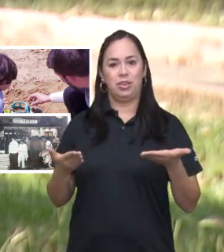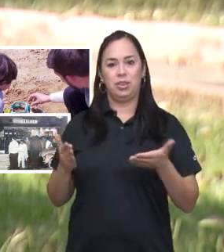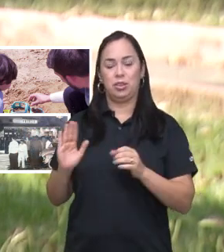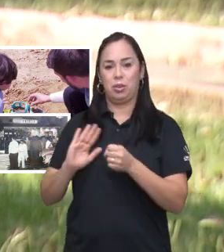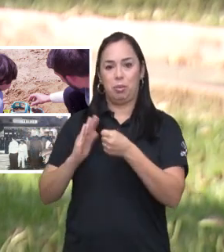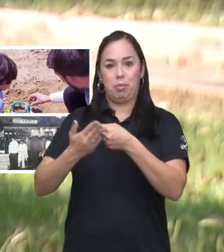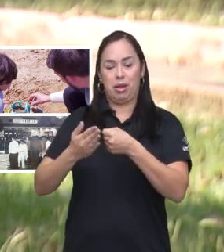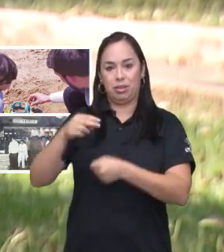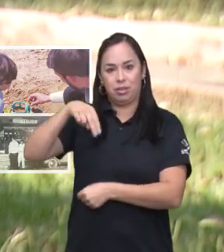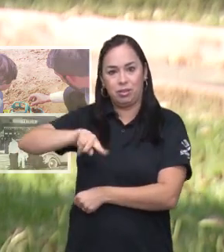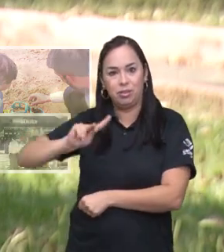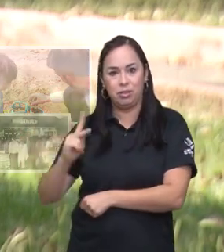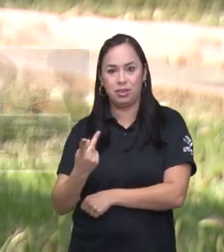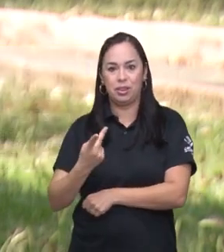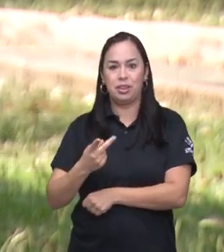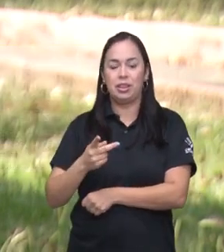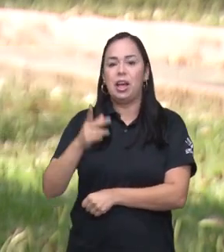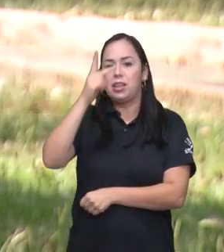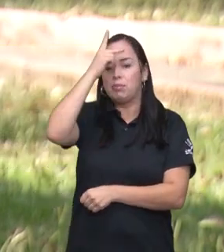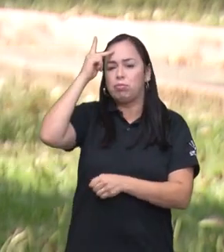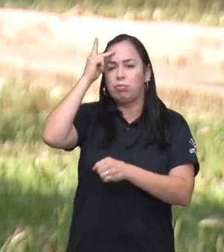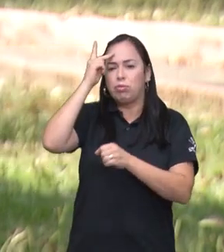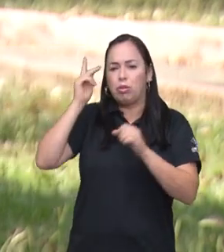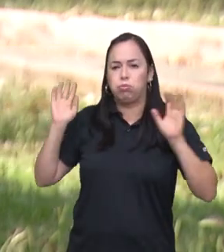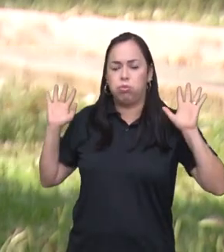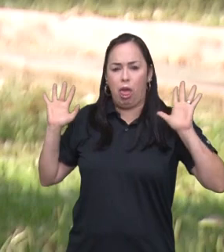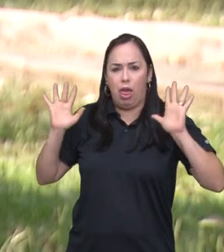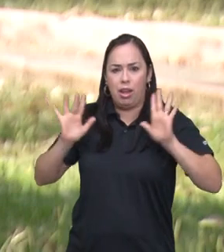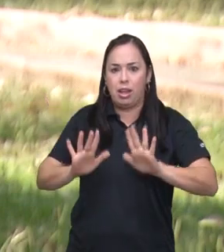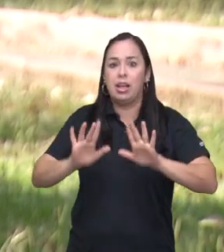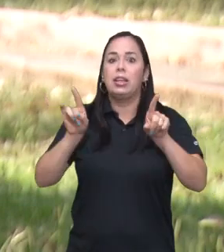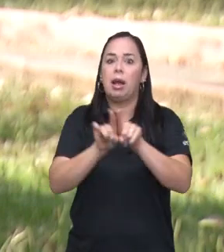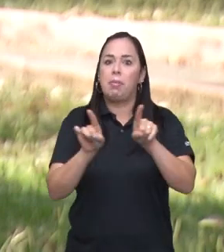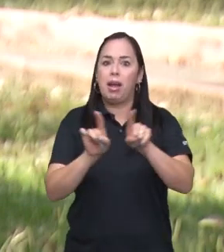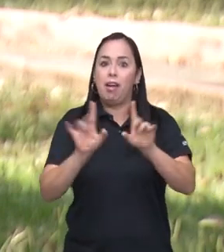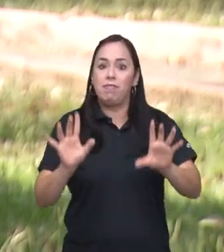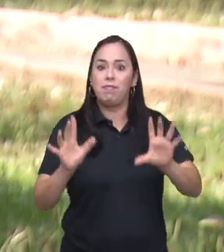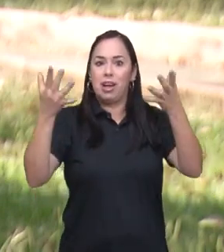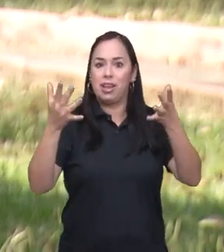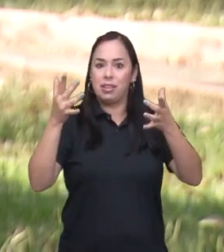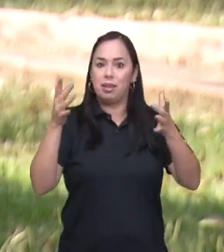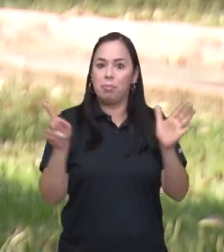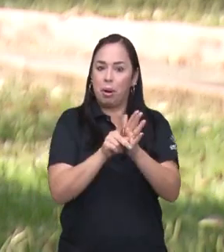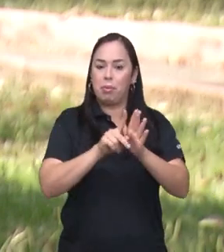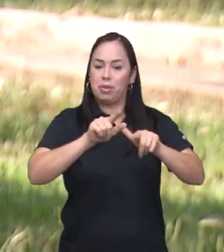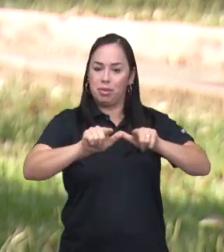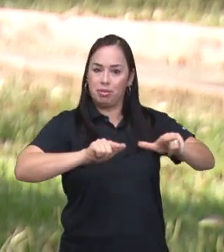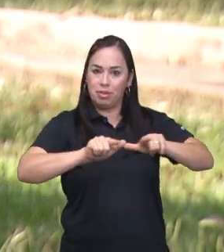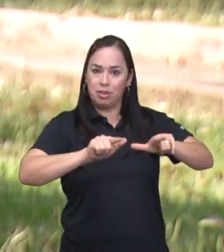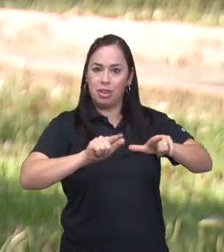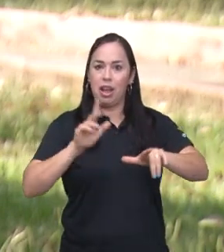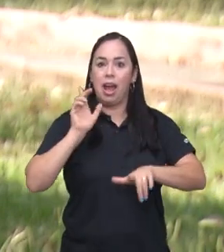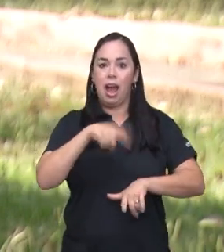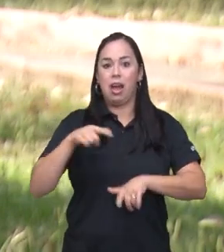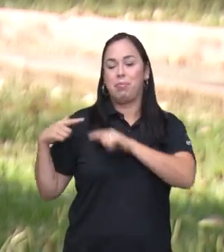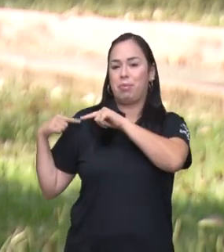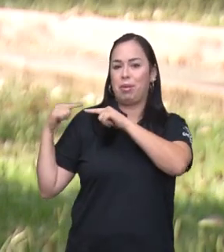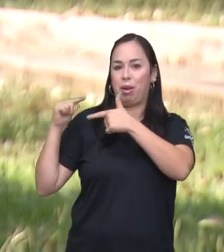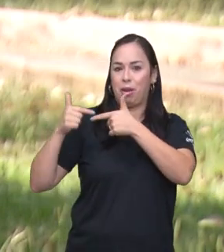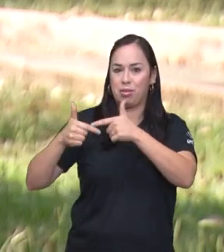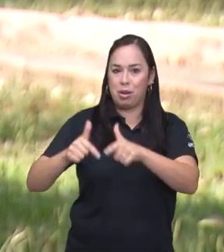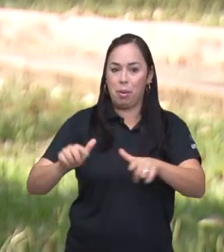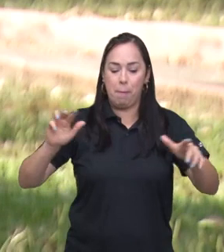mais populosos da Zona Leste e já teve a terceira maior festa do trabalhador do estado de São Paulo, a tradicional macarronada no dia